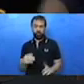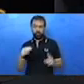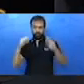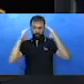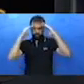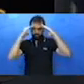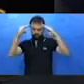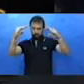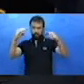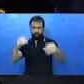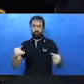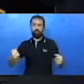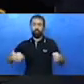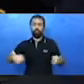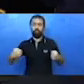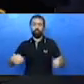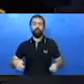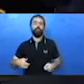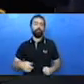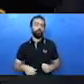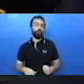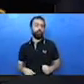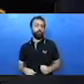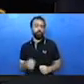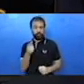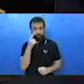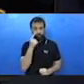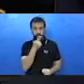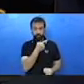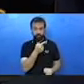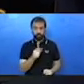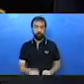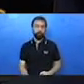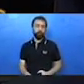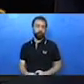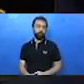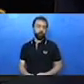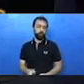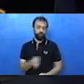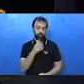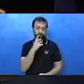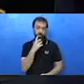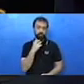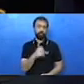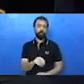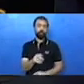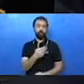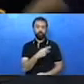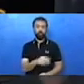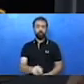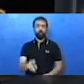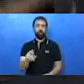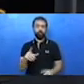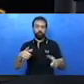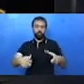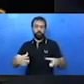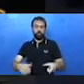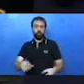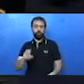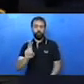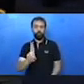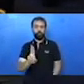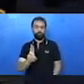respeitada. Vamos olhar a imagem. Nessa imagem, lá na ONU, Organização das Nações Unidas, nós